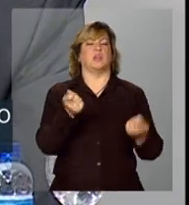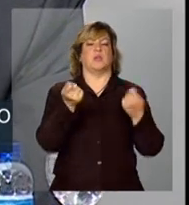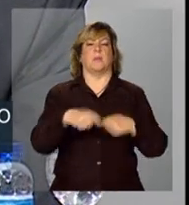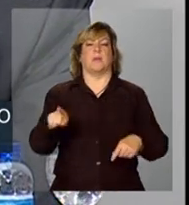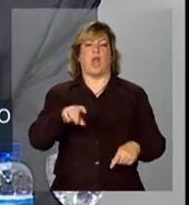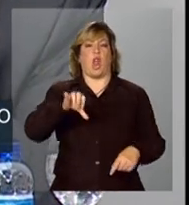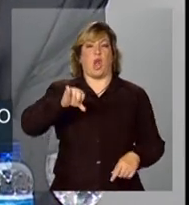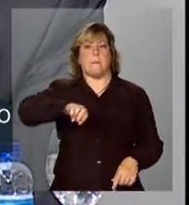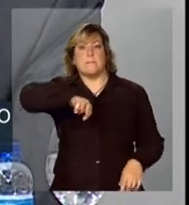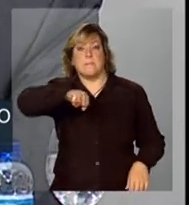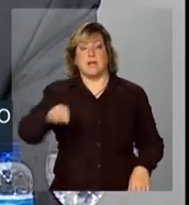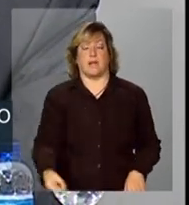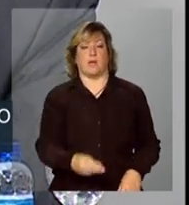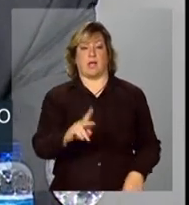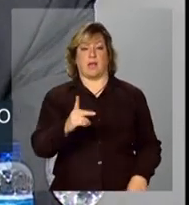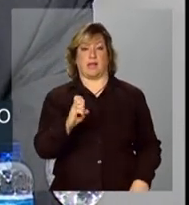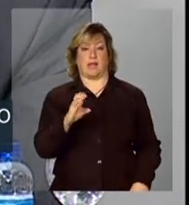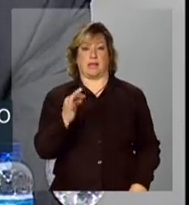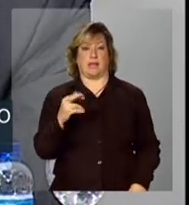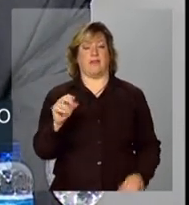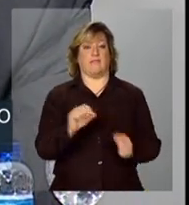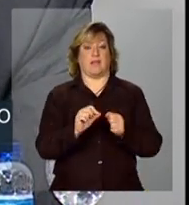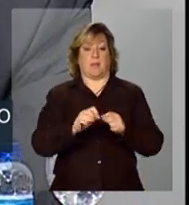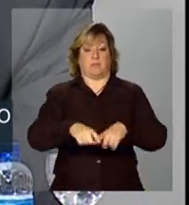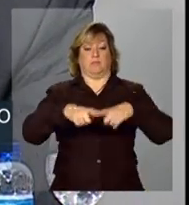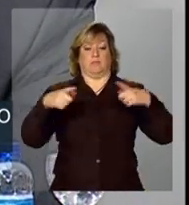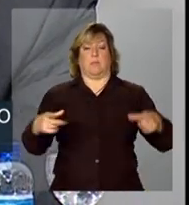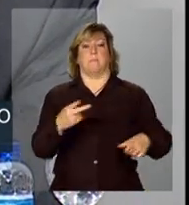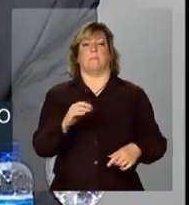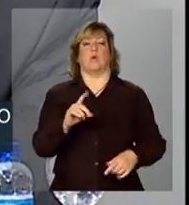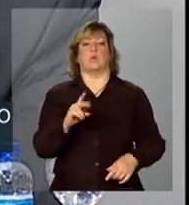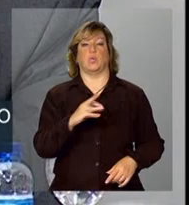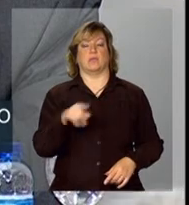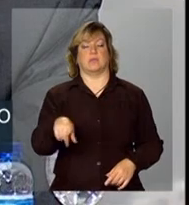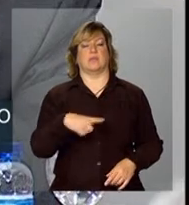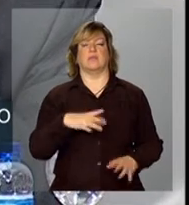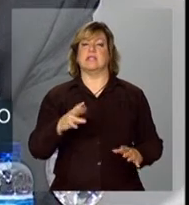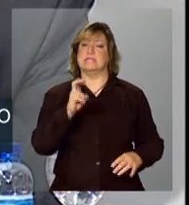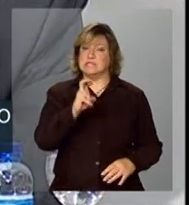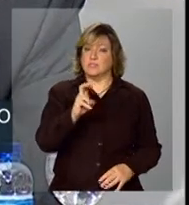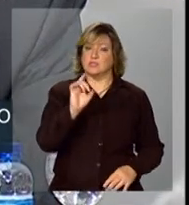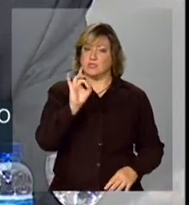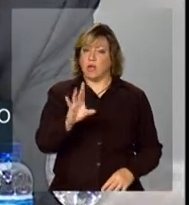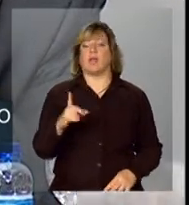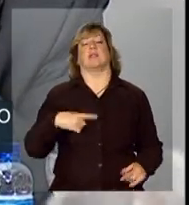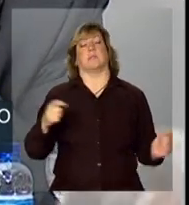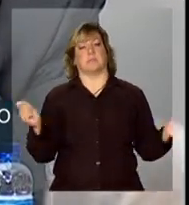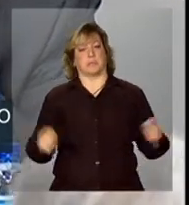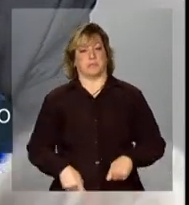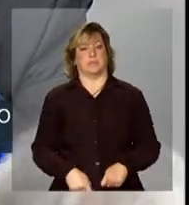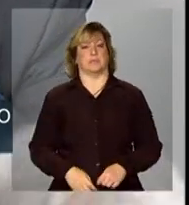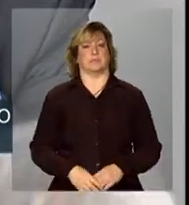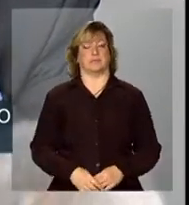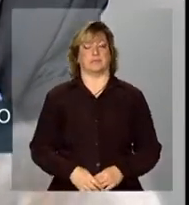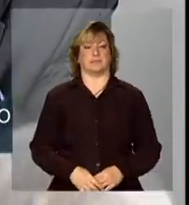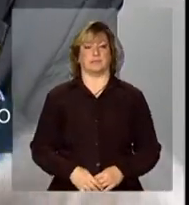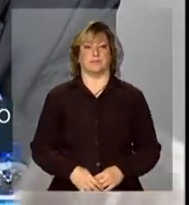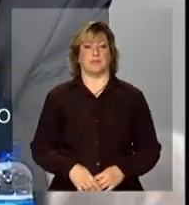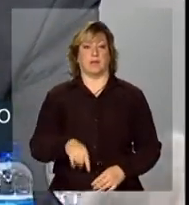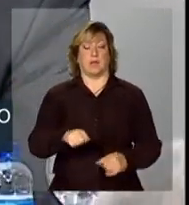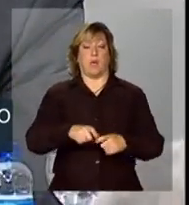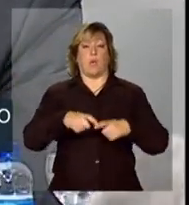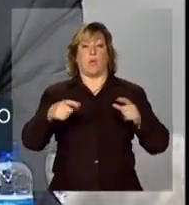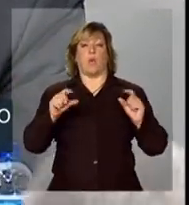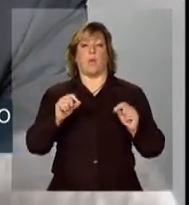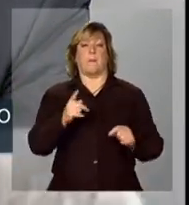de hectares para fazer aquele aumento de produção lá. Ali com 5 você já liquida a fatura. Aquele aumento que o